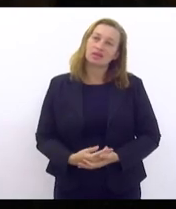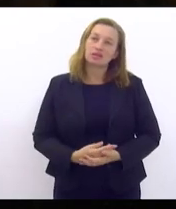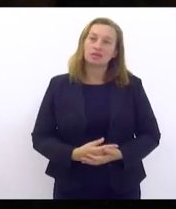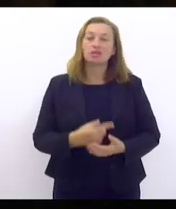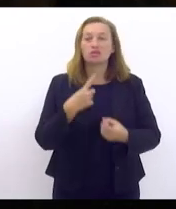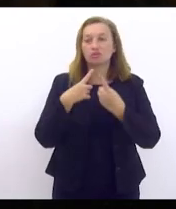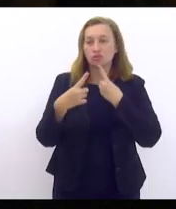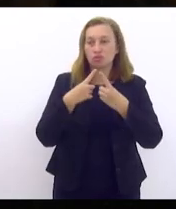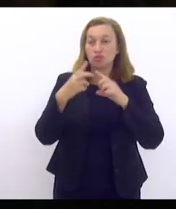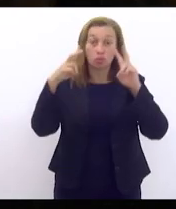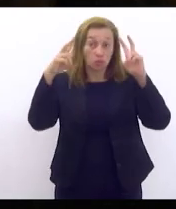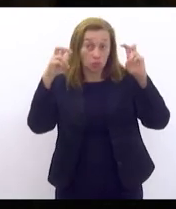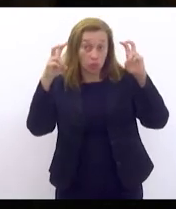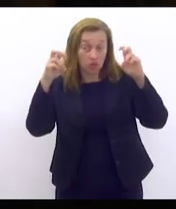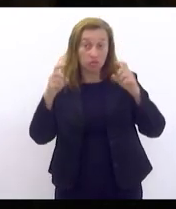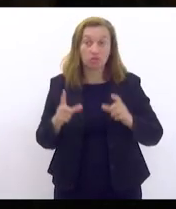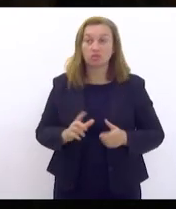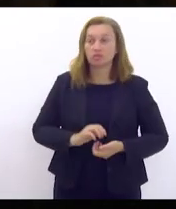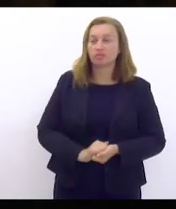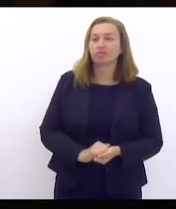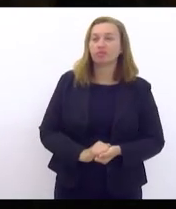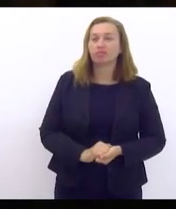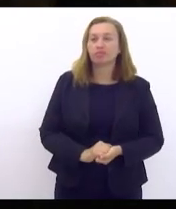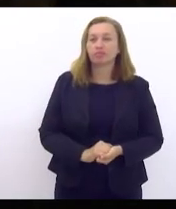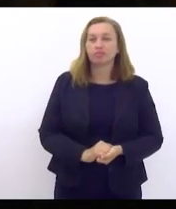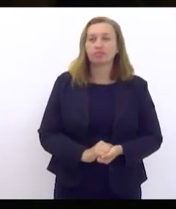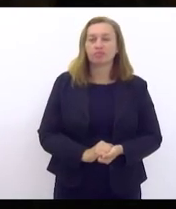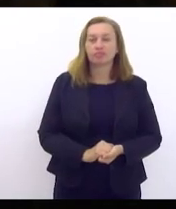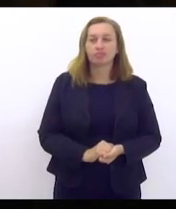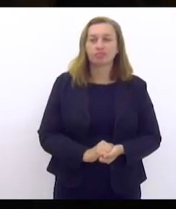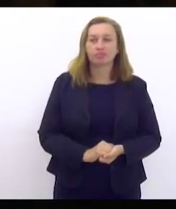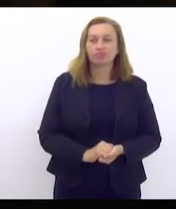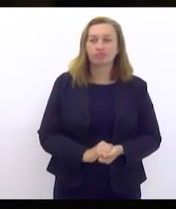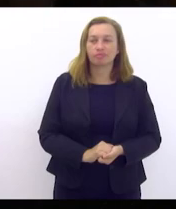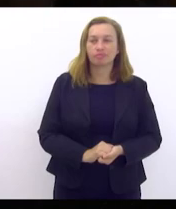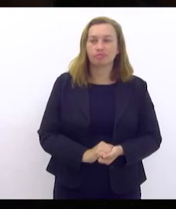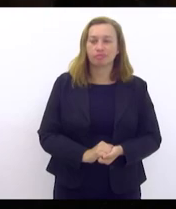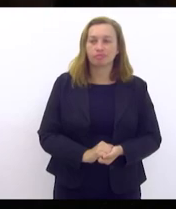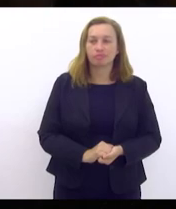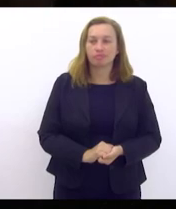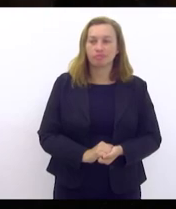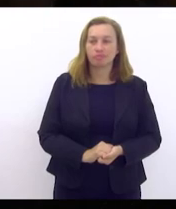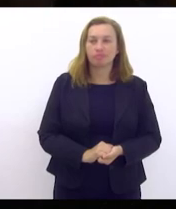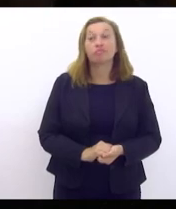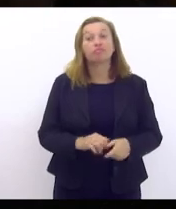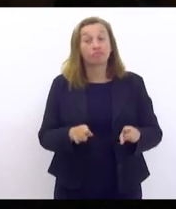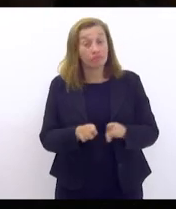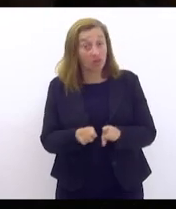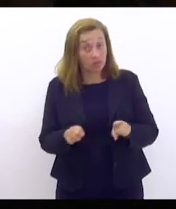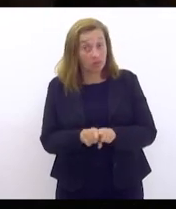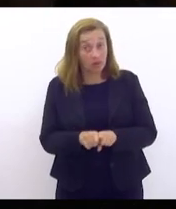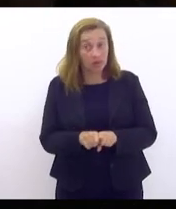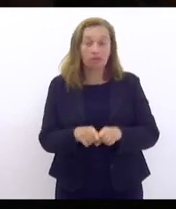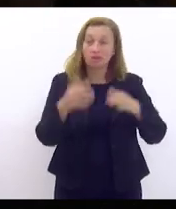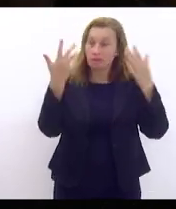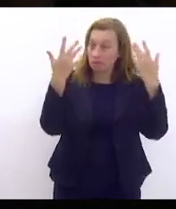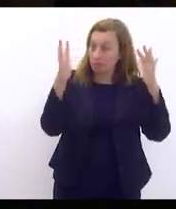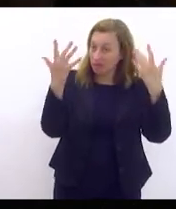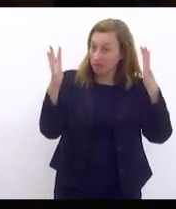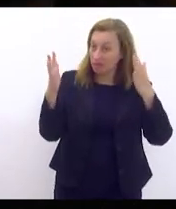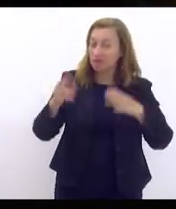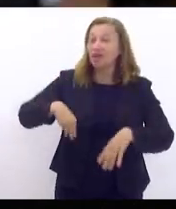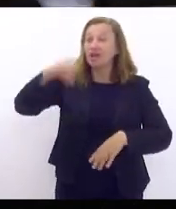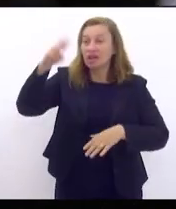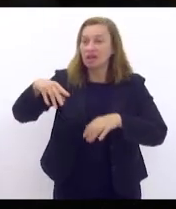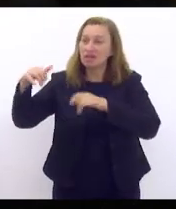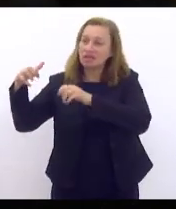discussão esse tema e ao mesmo tempo saudando aqui quem